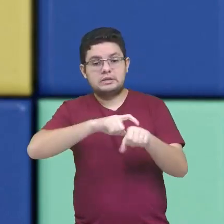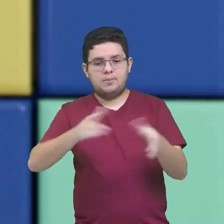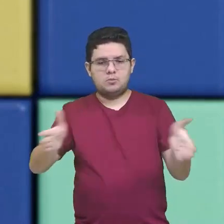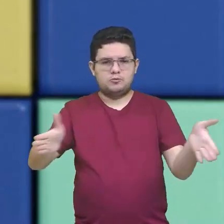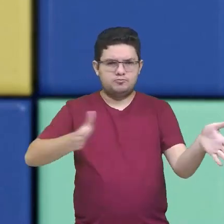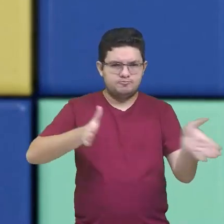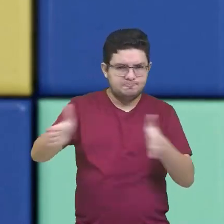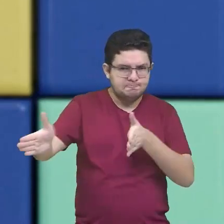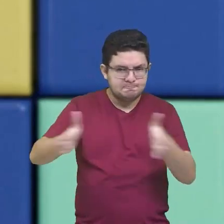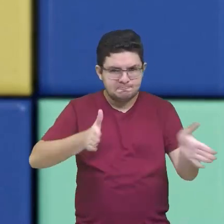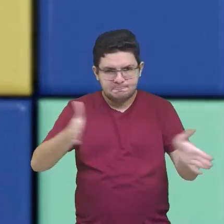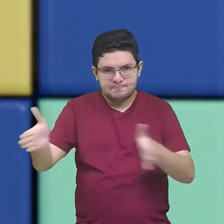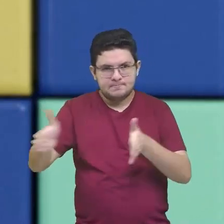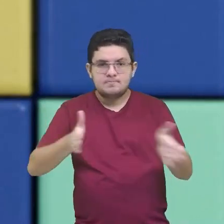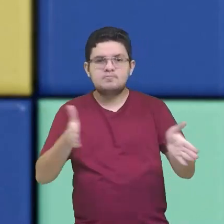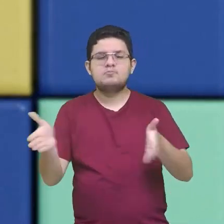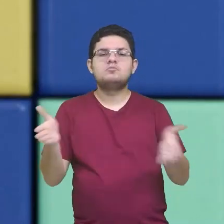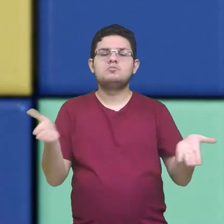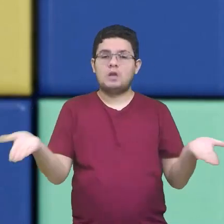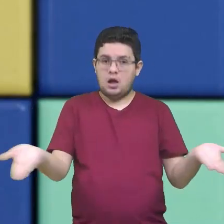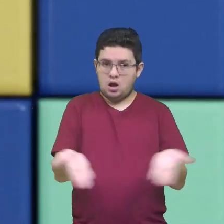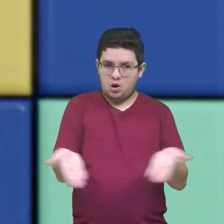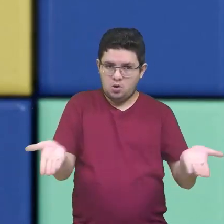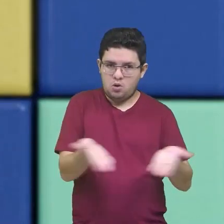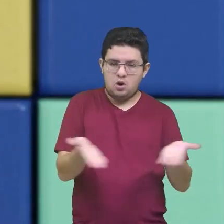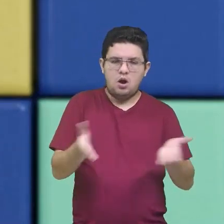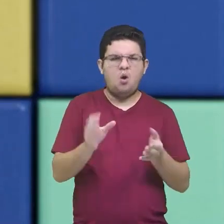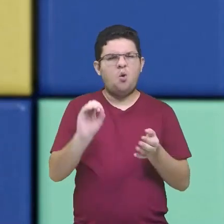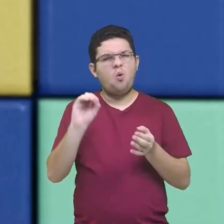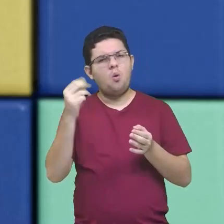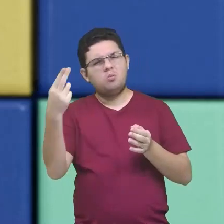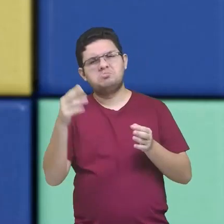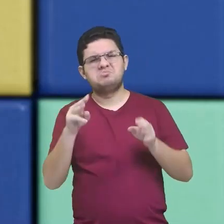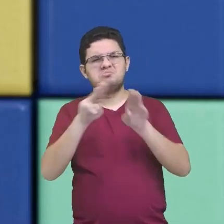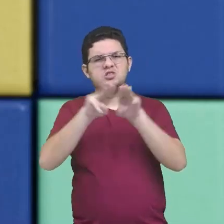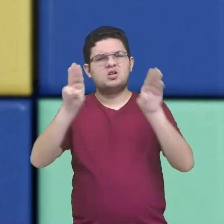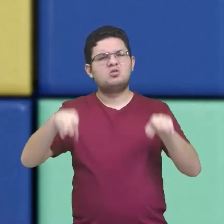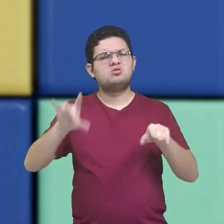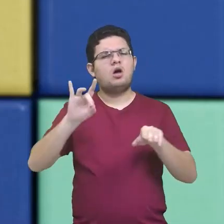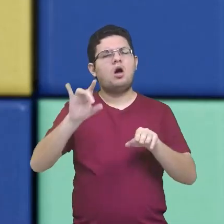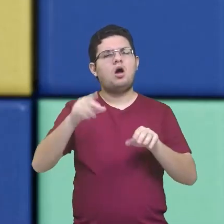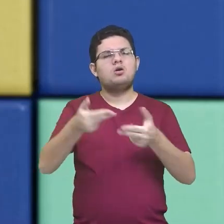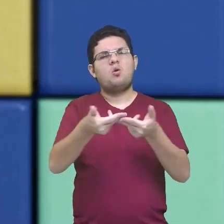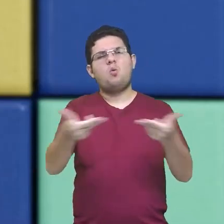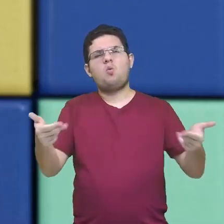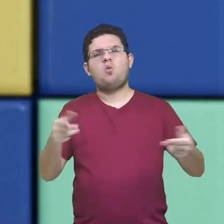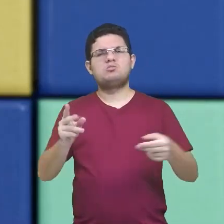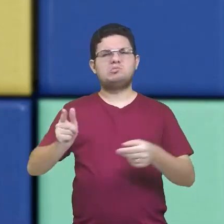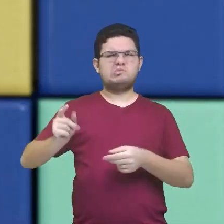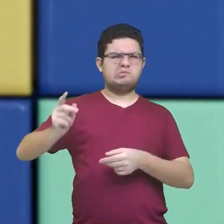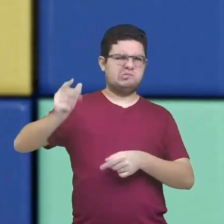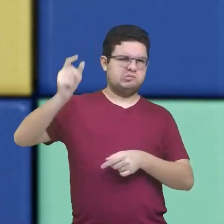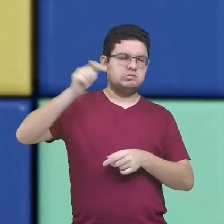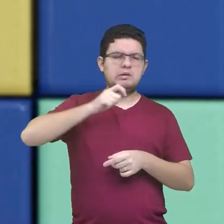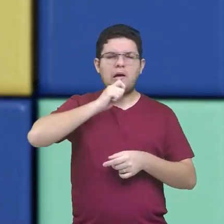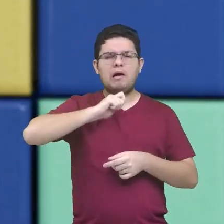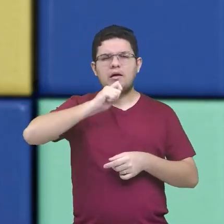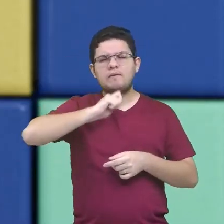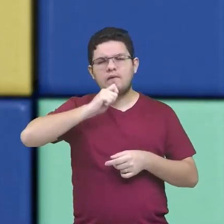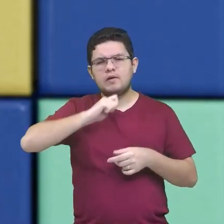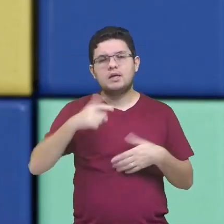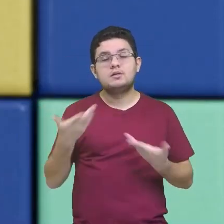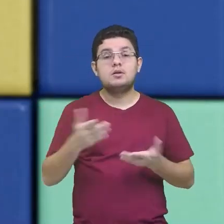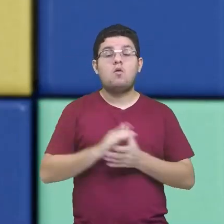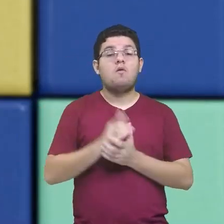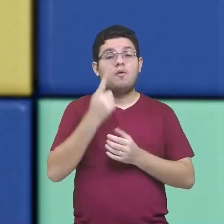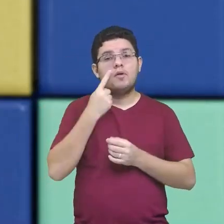a importância dele, não é? Fala um pouquinho para mim aí o que você acha em relação à importância dos